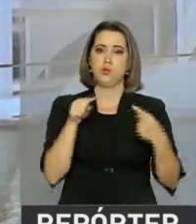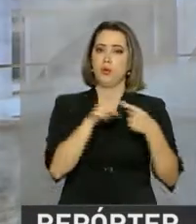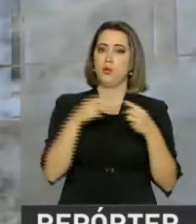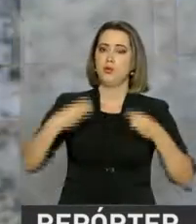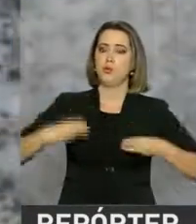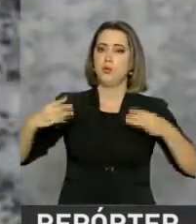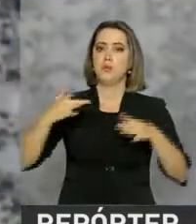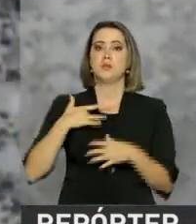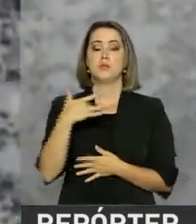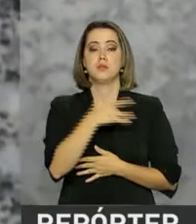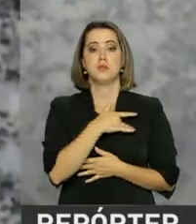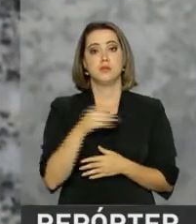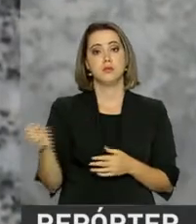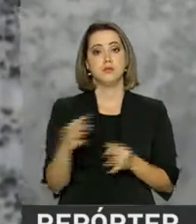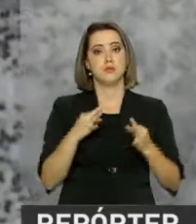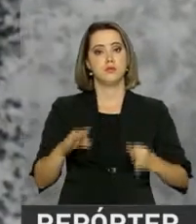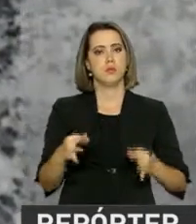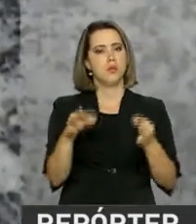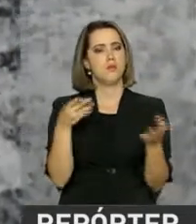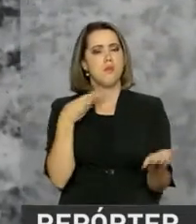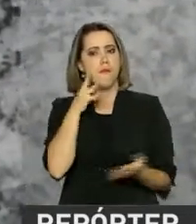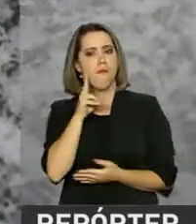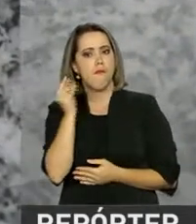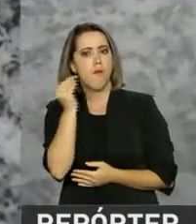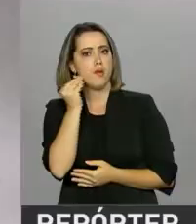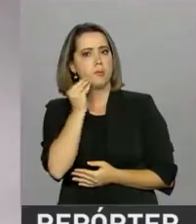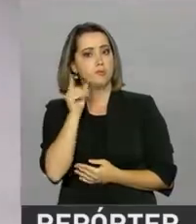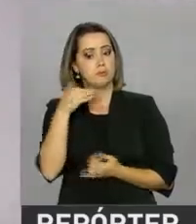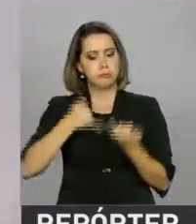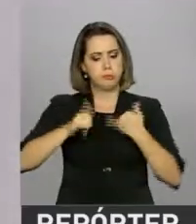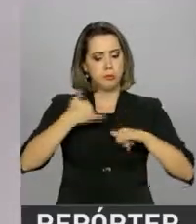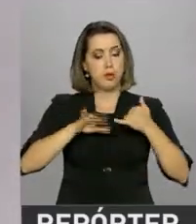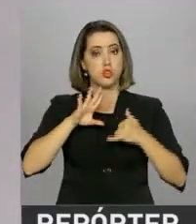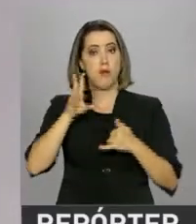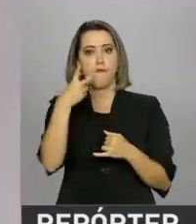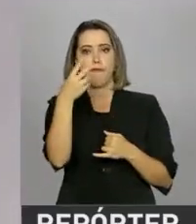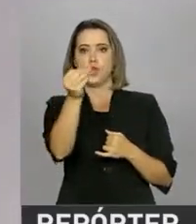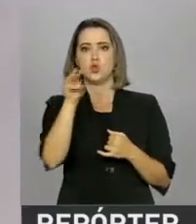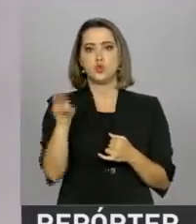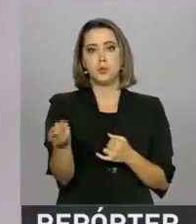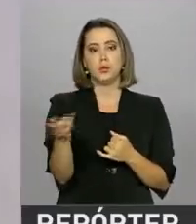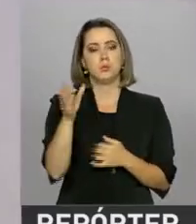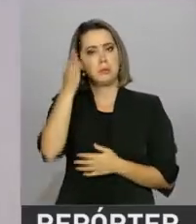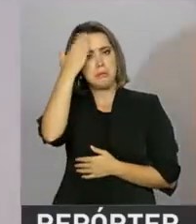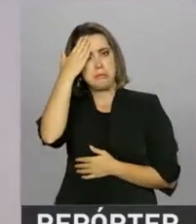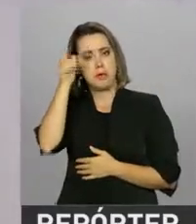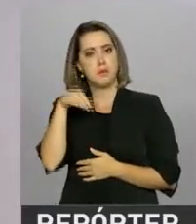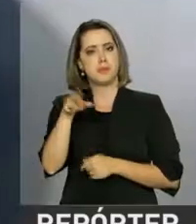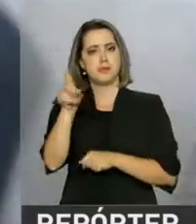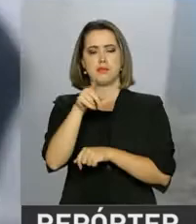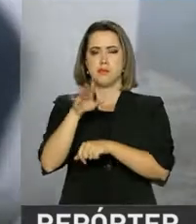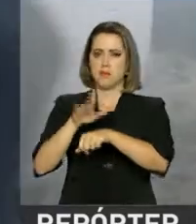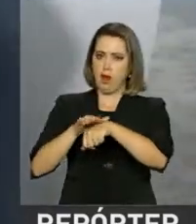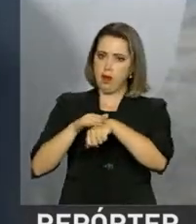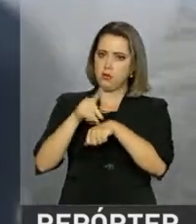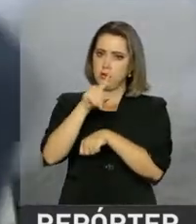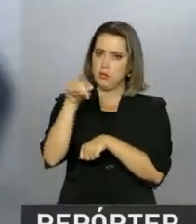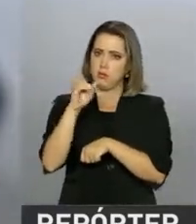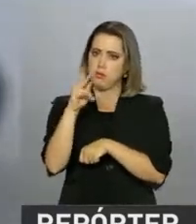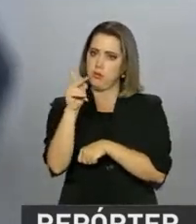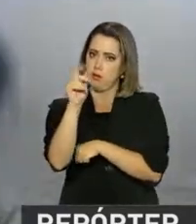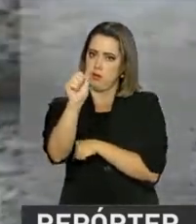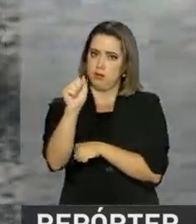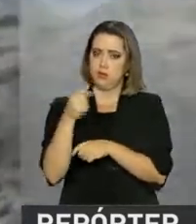saúde a tecnologia confirma em 20 minutos se o paciente está ou se já foi infectado pelo vírus